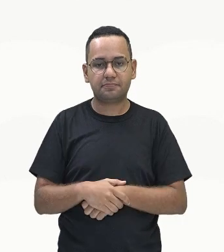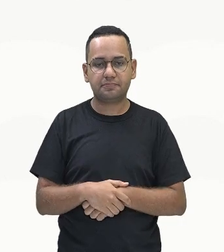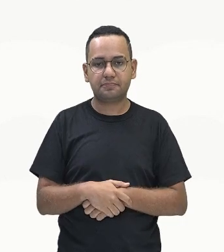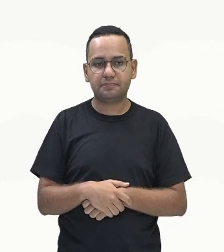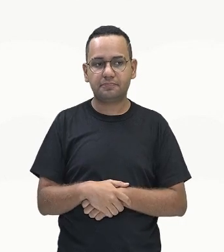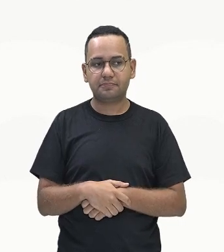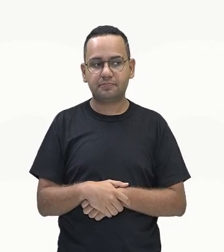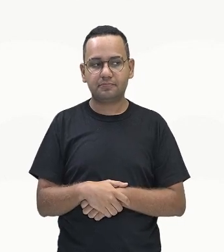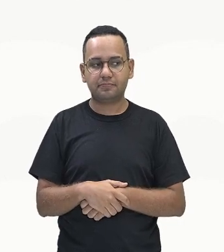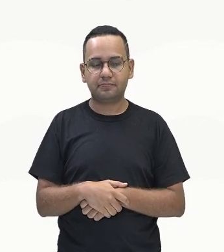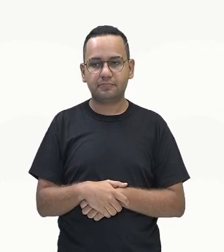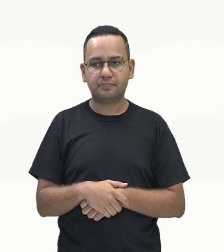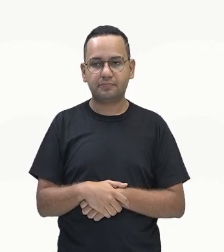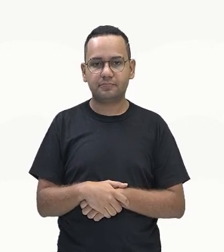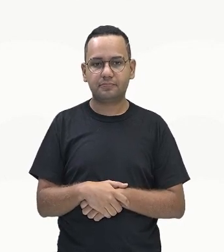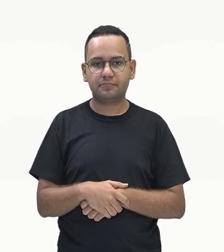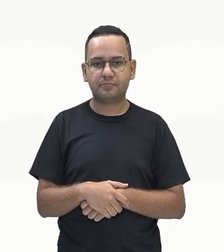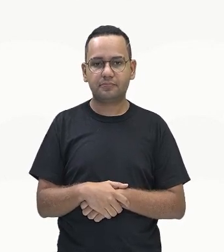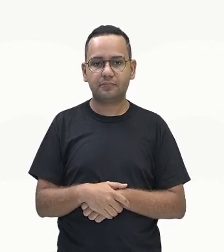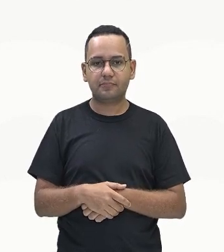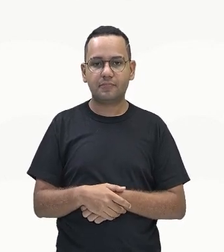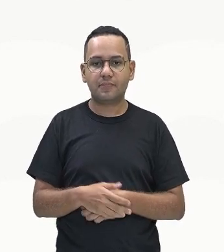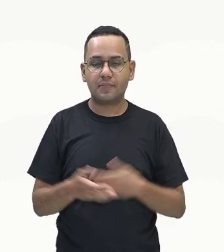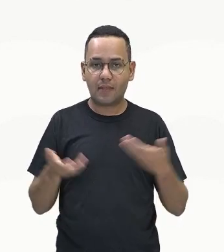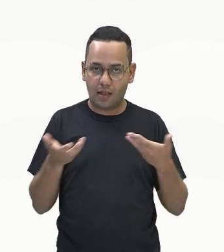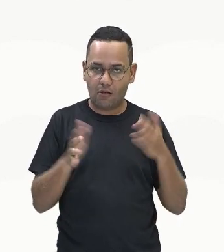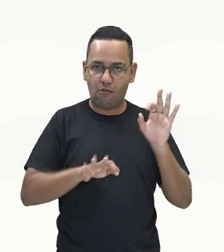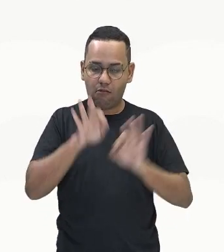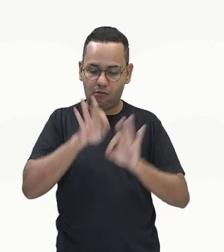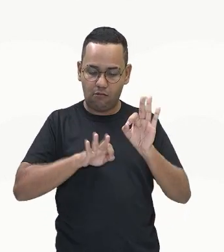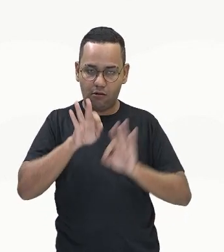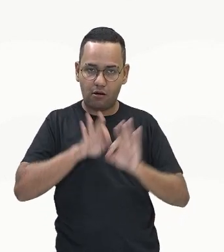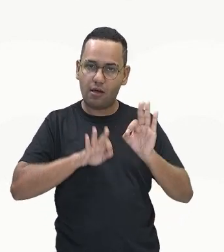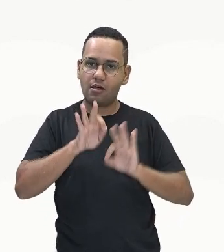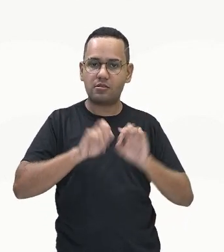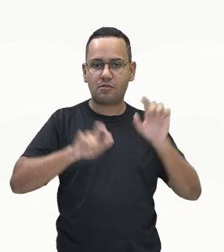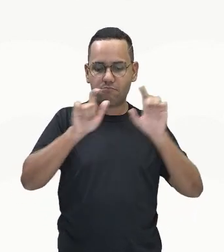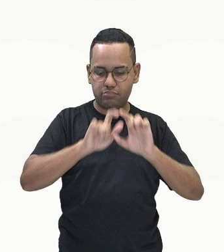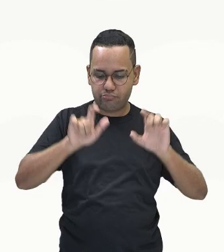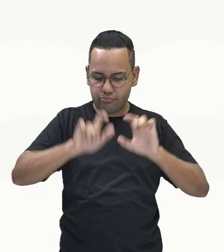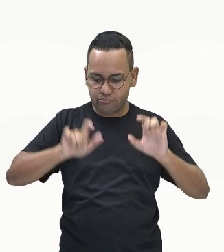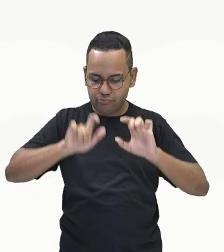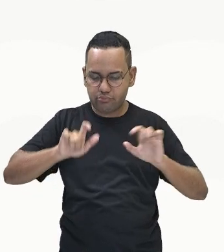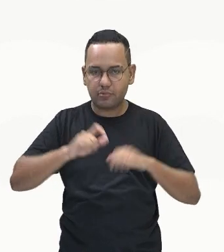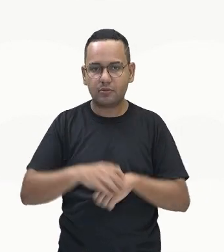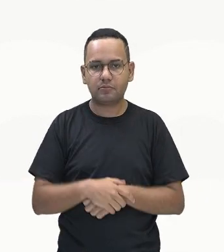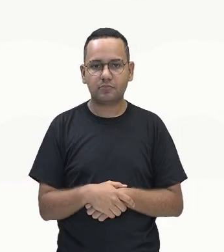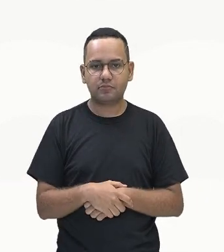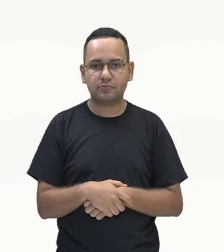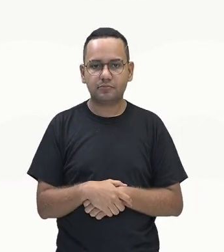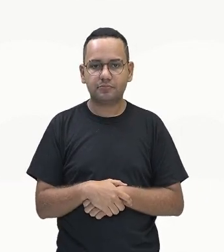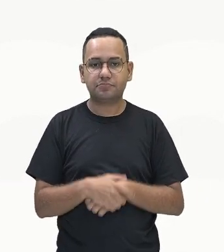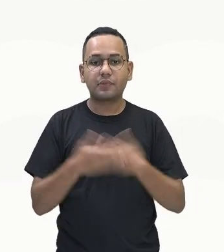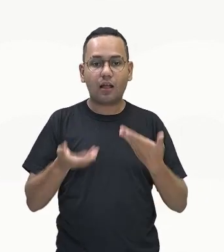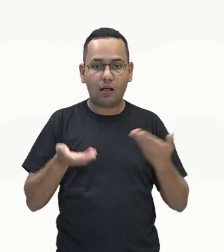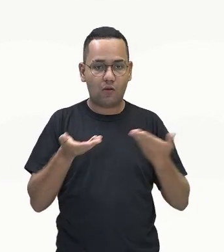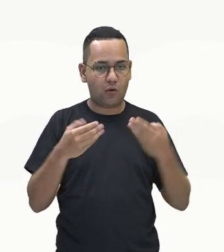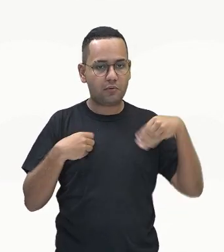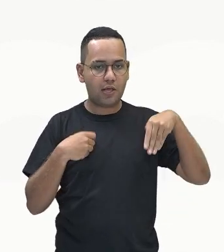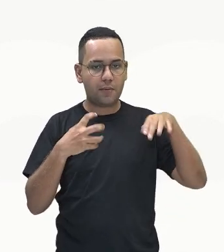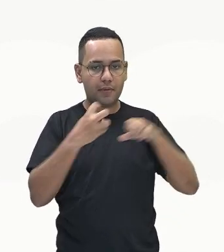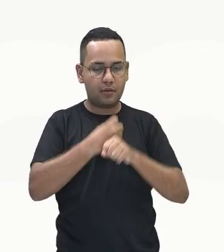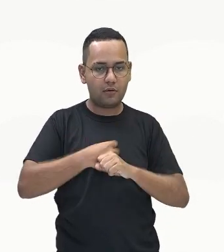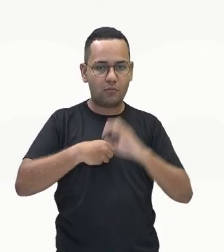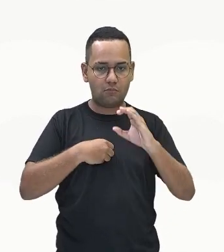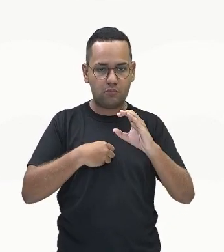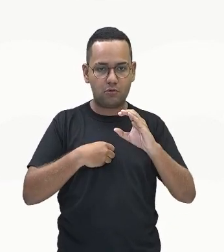meses. Então, a gente vai e aplica a nossa fórmula dos juros compostos. Capital, no lugar do